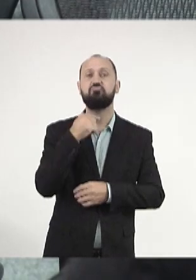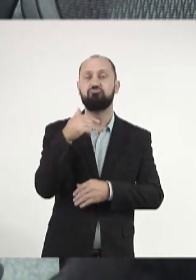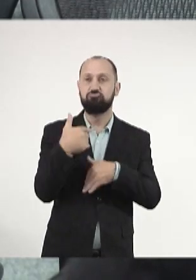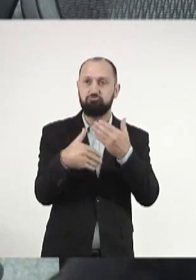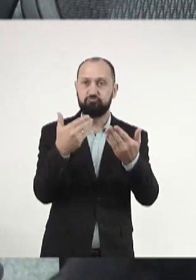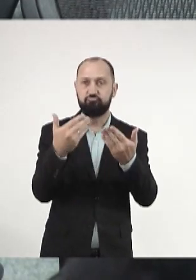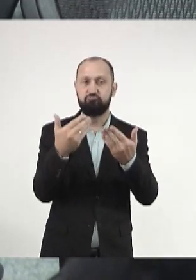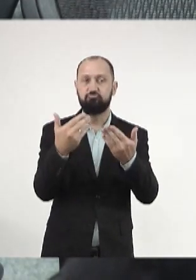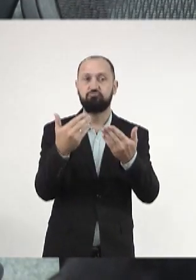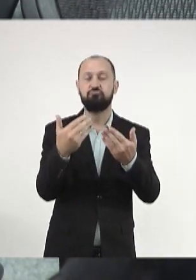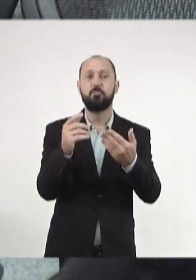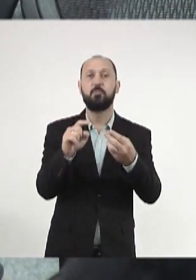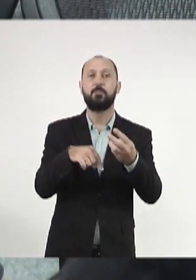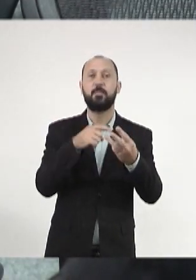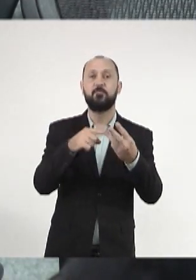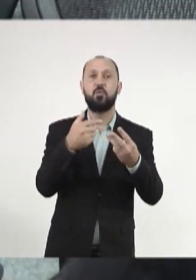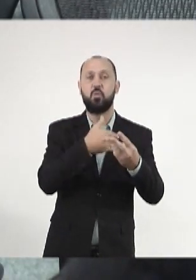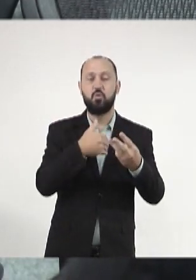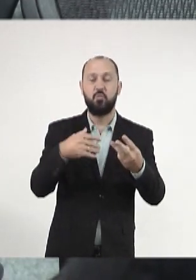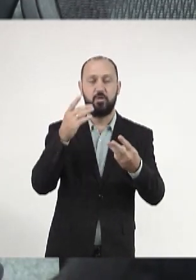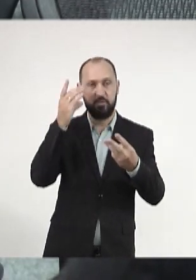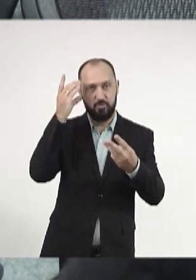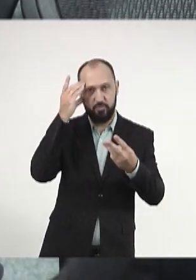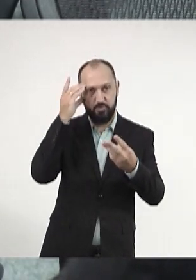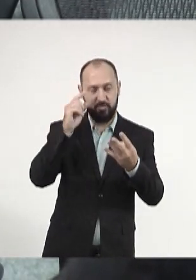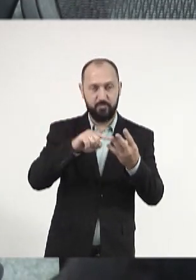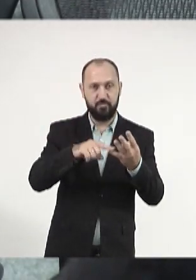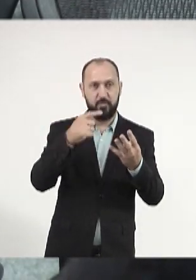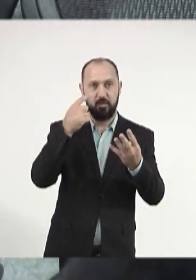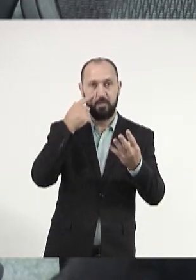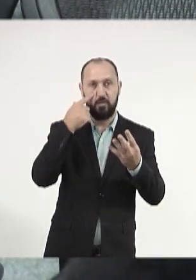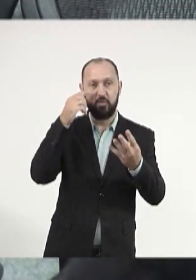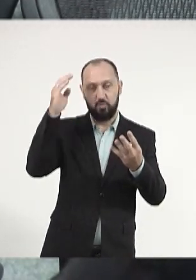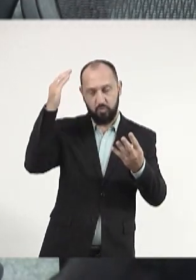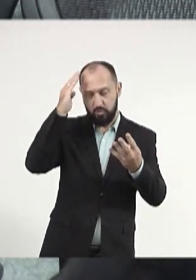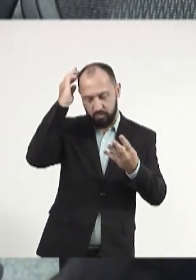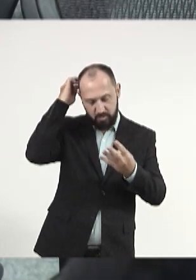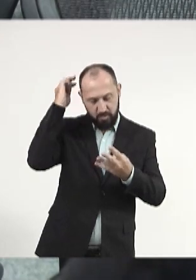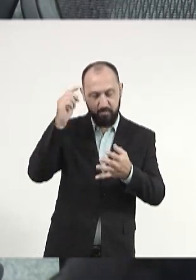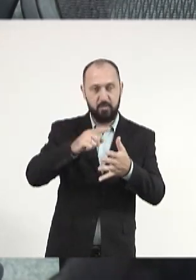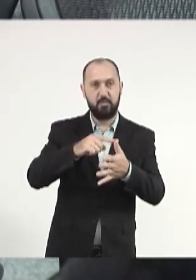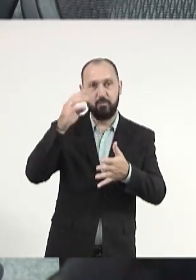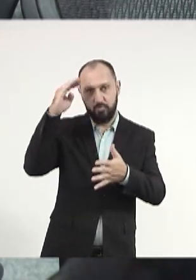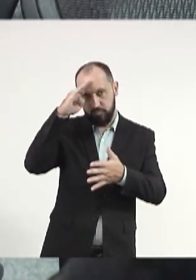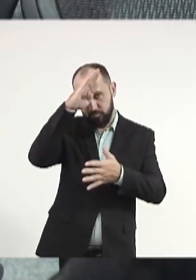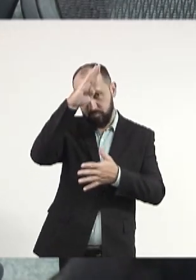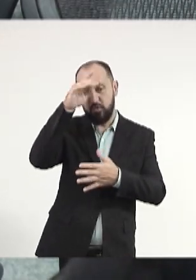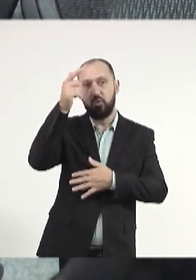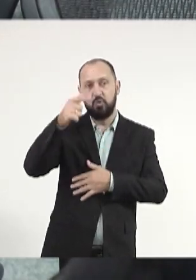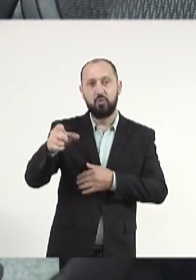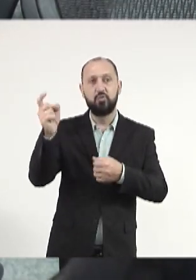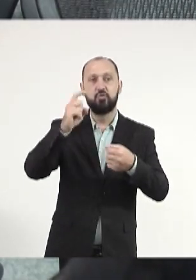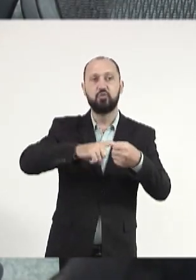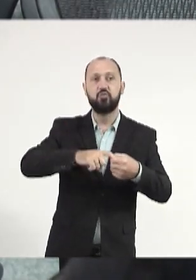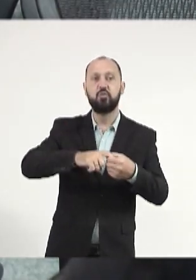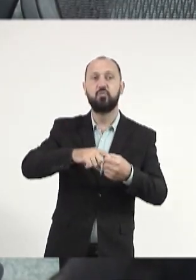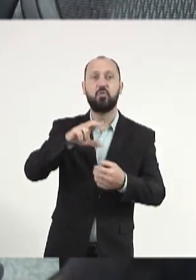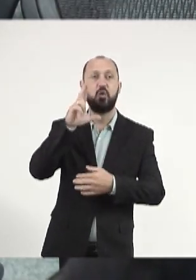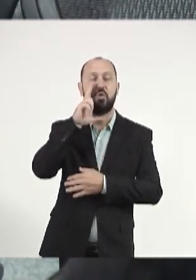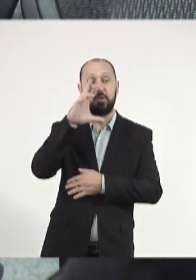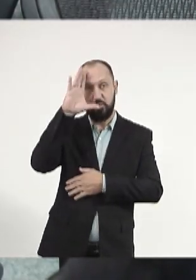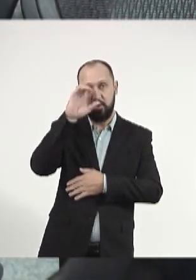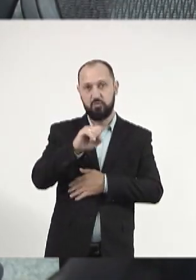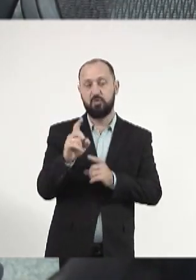progrediu. Depois disso veio o governo da Dilma, depois disso veio o governo do Temer, depois disso veio o governo do Bolsonaro, e agora de novo Lula, e não